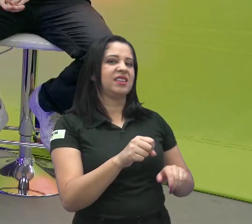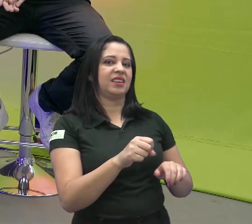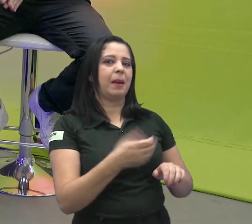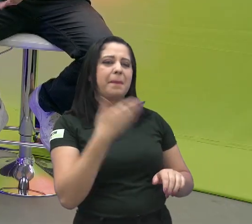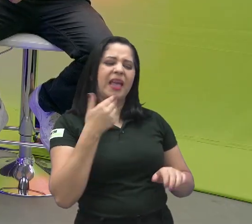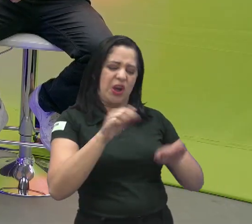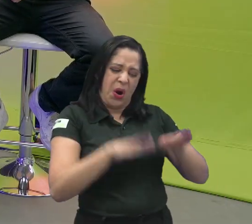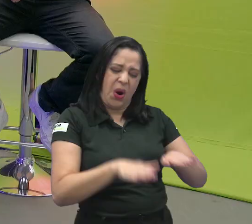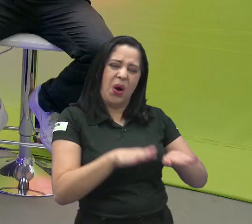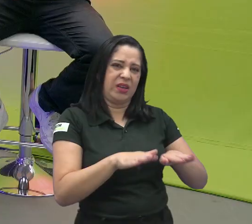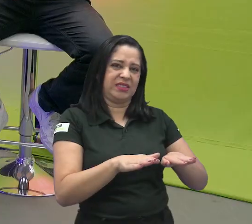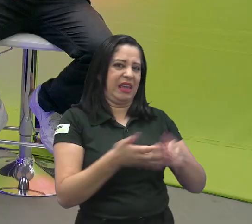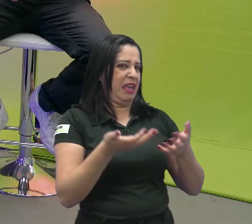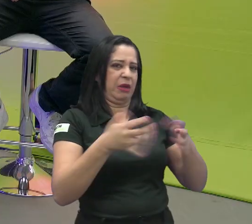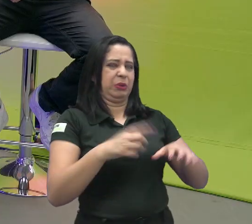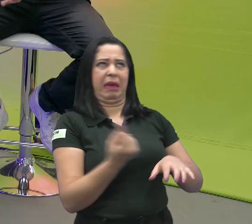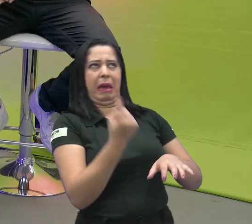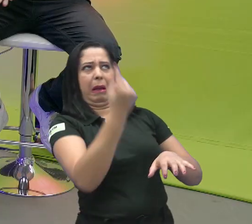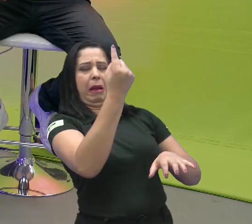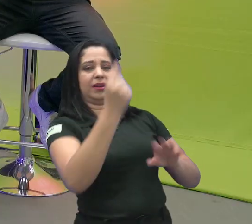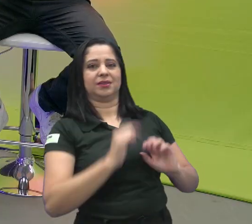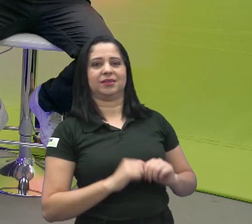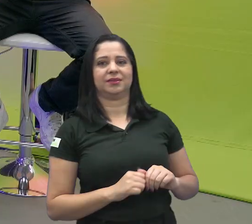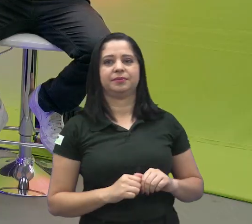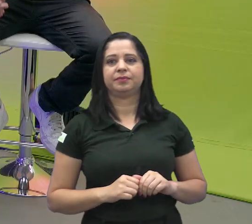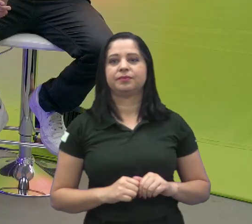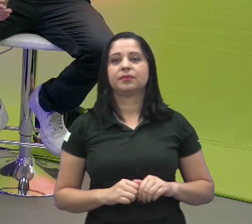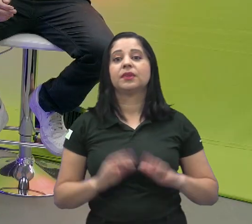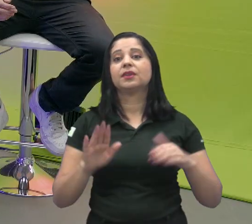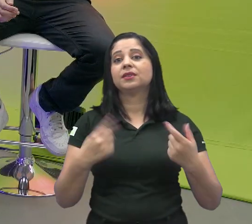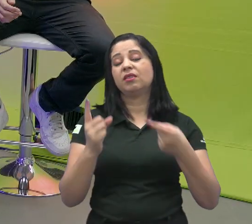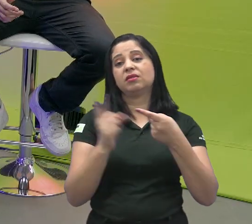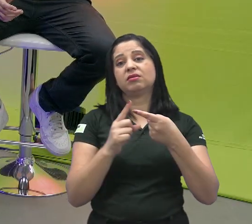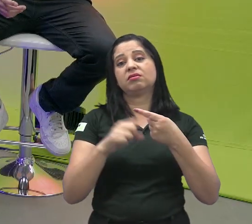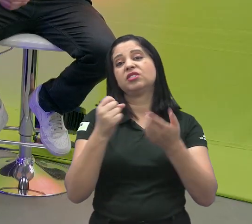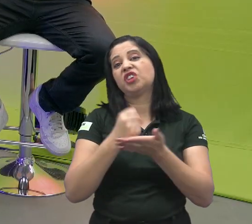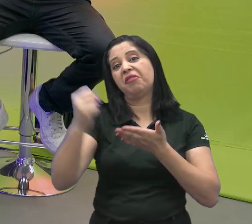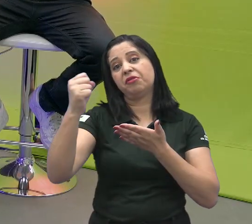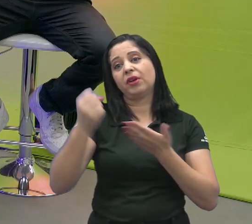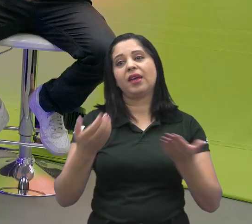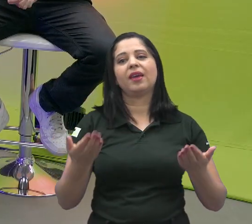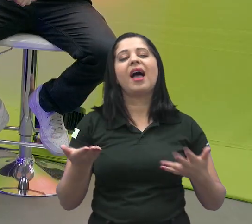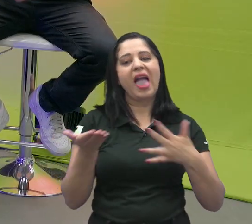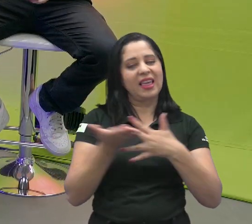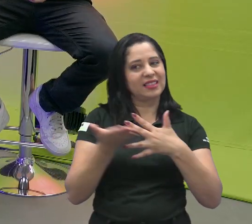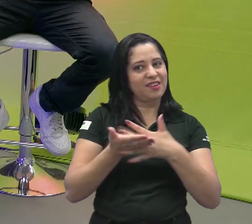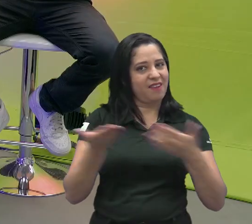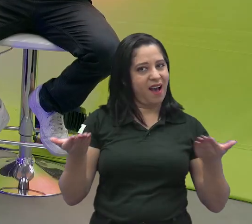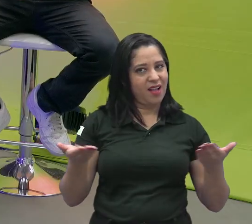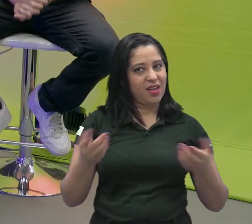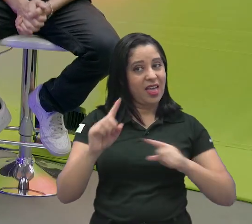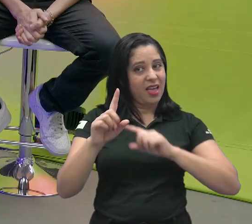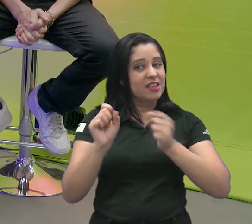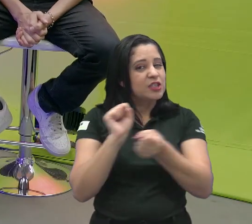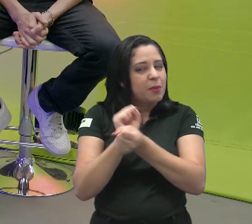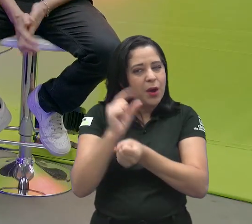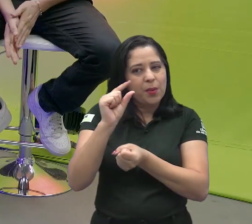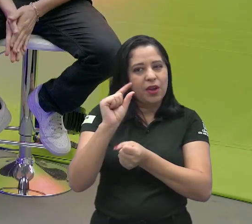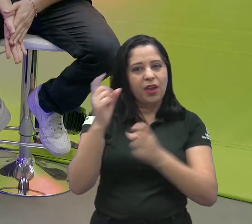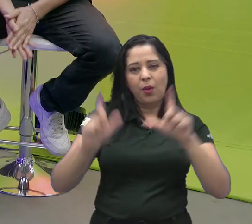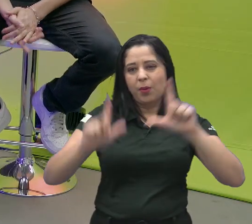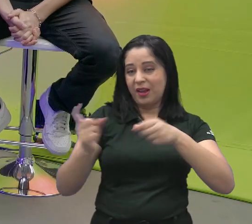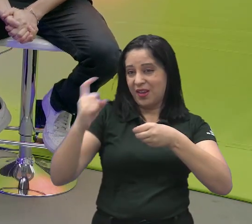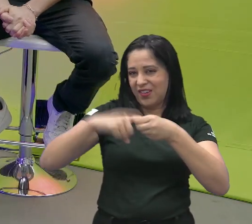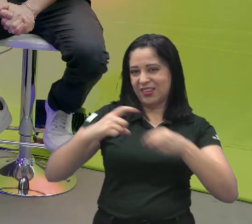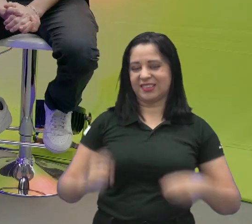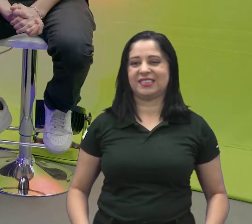Do chão não passa, então é melhor ficar no chão mesmo e nem quebra braço nem nada. Mas sabe o que passa? O primeiro bloco que já acabou. A gente vai pro primeiro intervalo e daqui a pouco